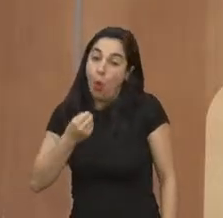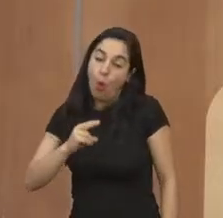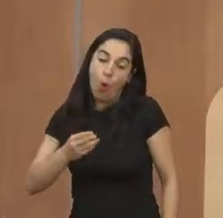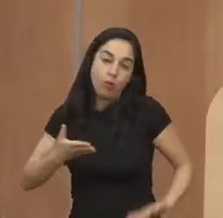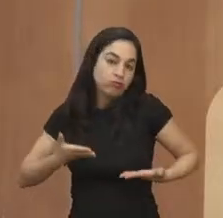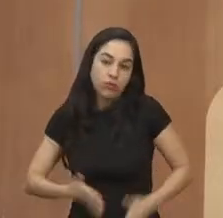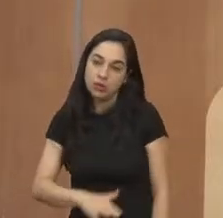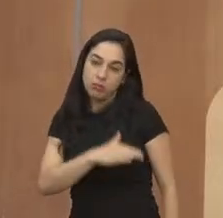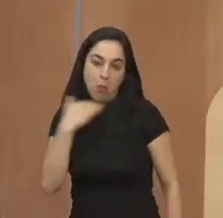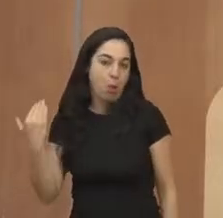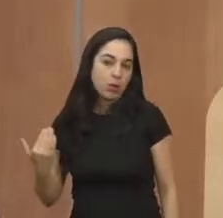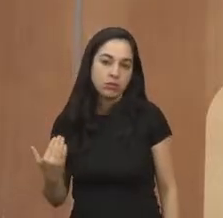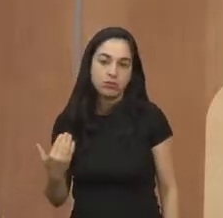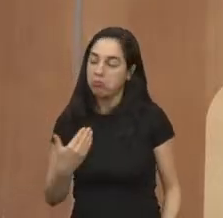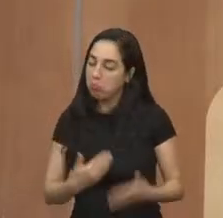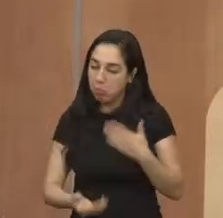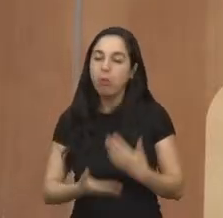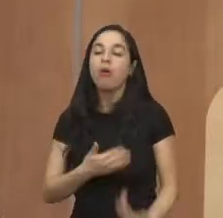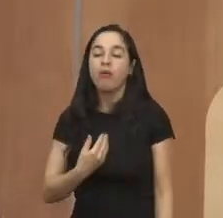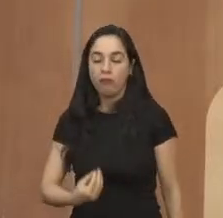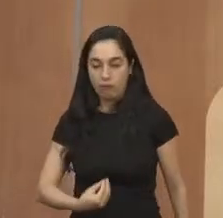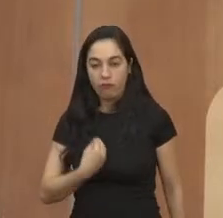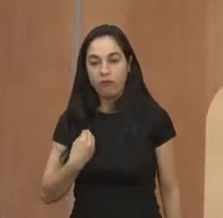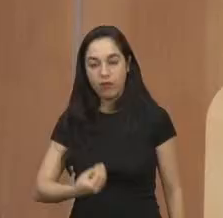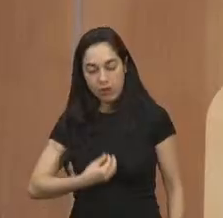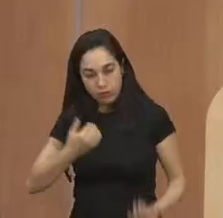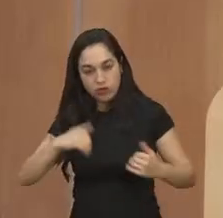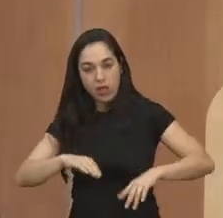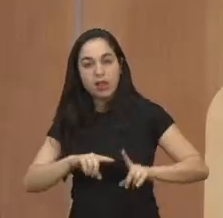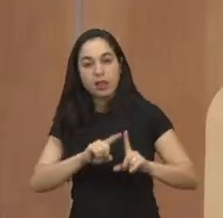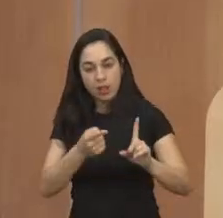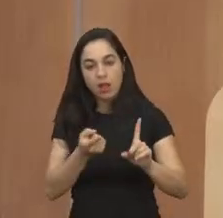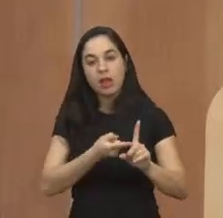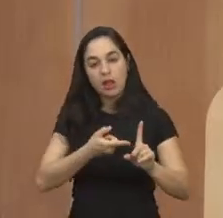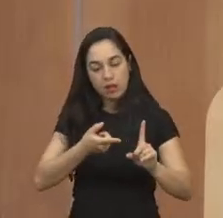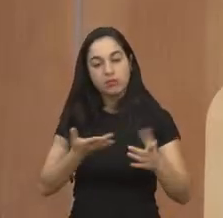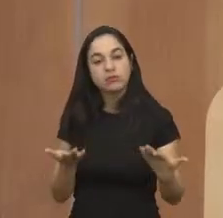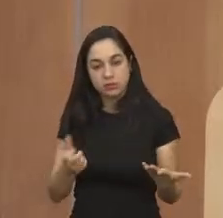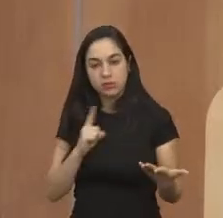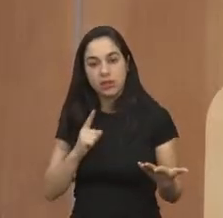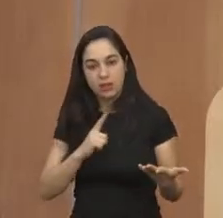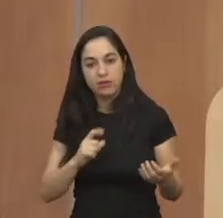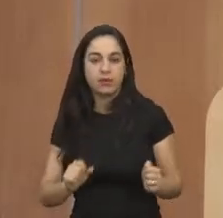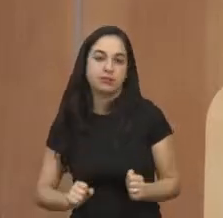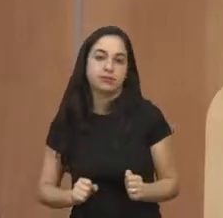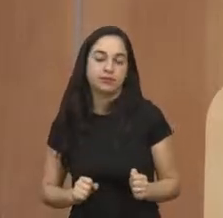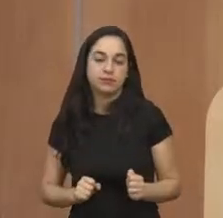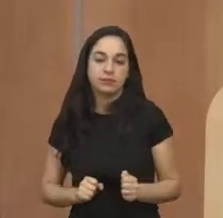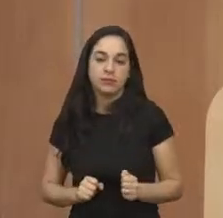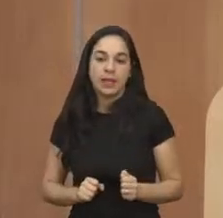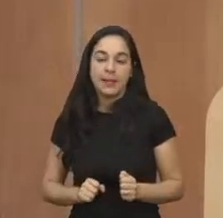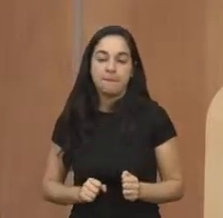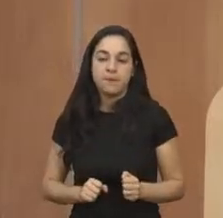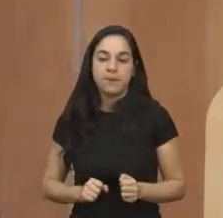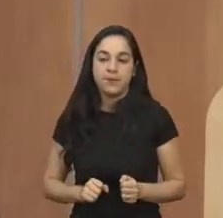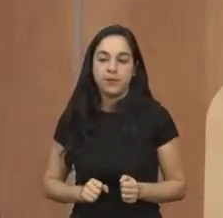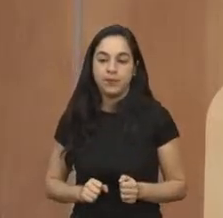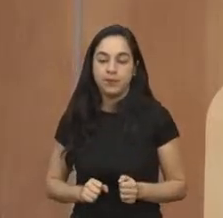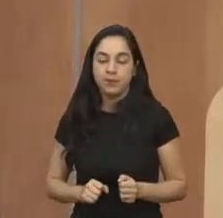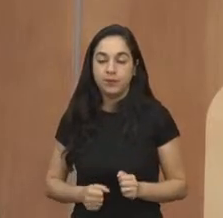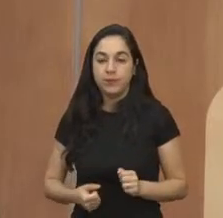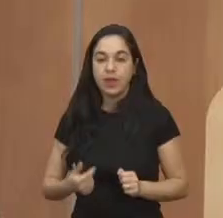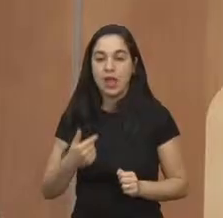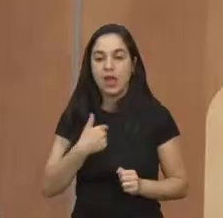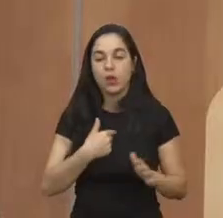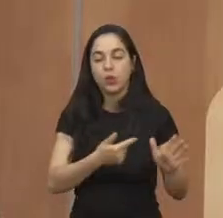não, ali já tem uma vida, ali já existe a maternidade ali. Eu trouxe aqui algumas ilustrações para apresentar para